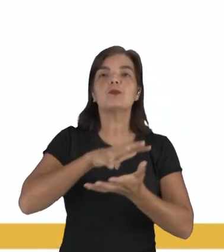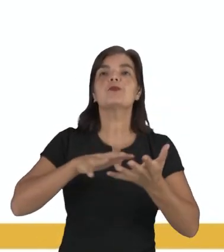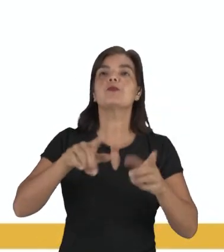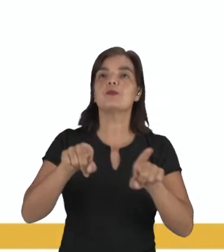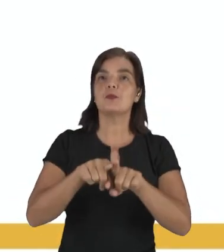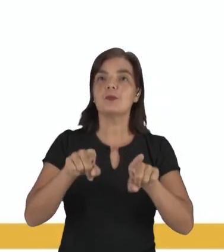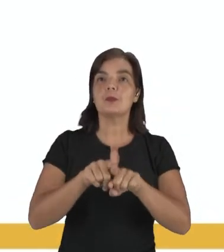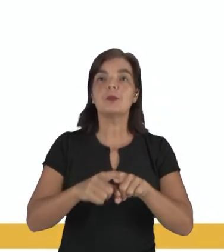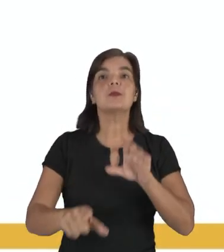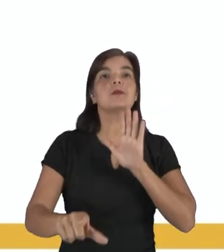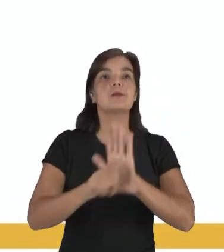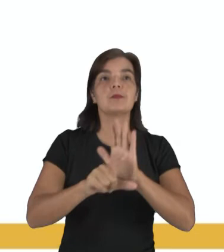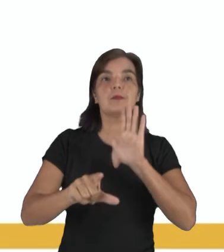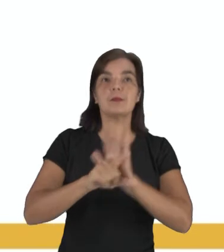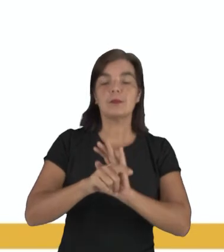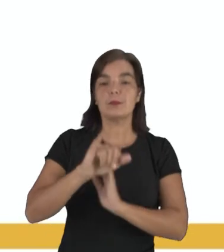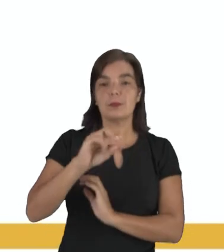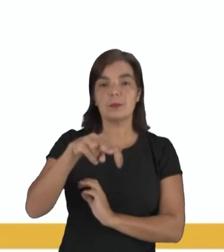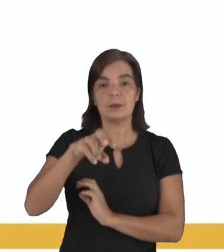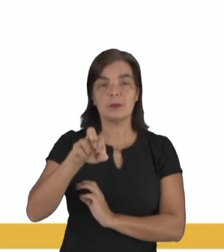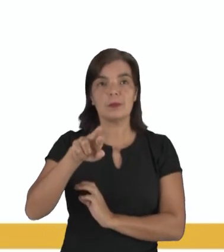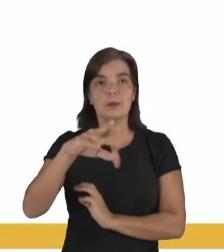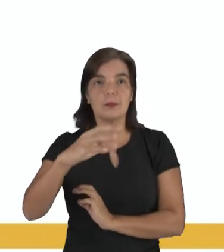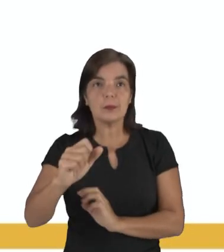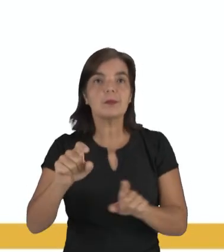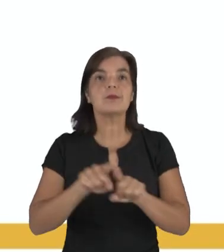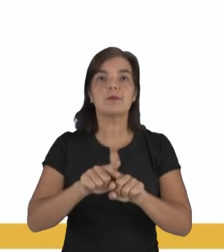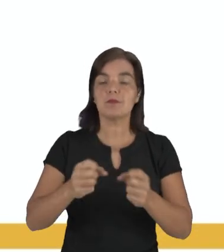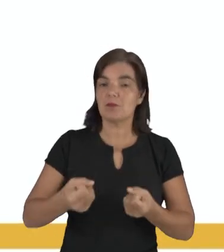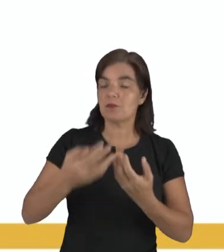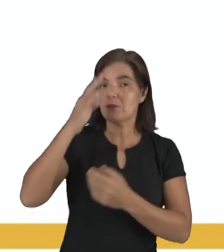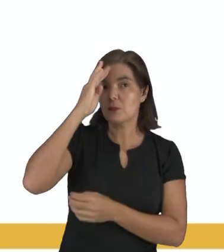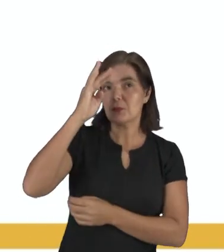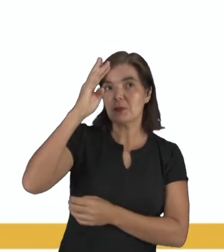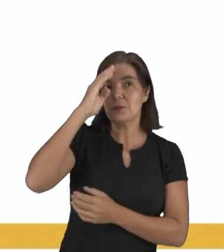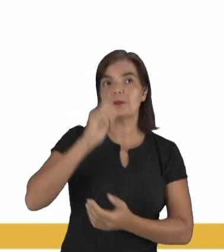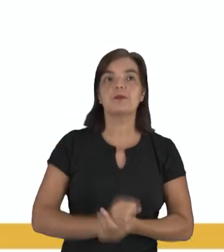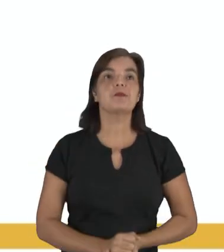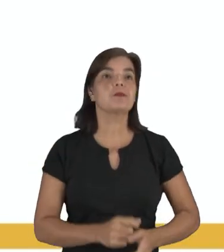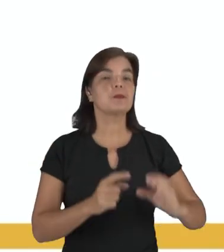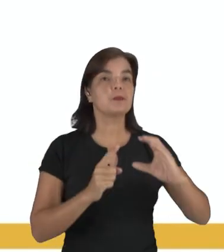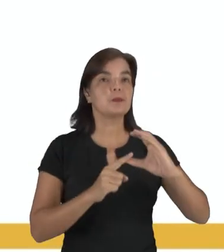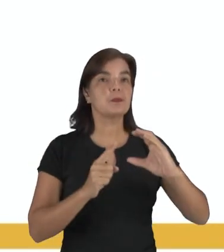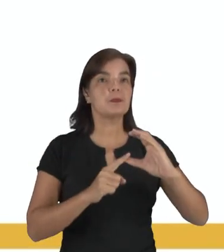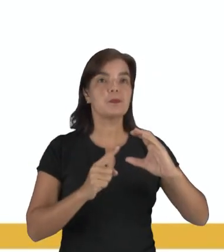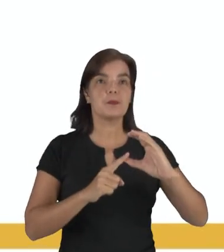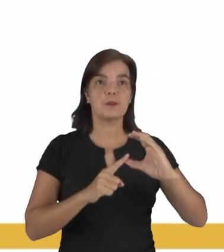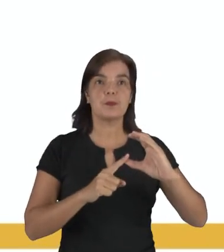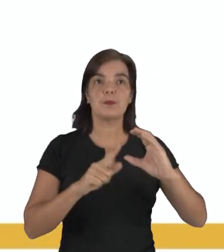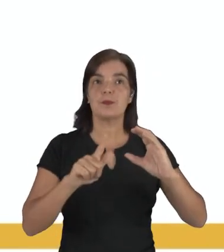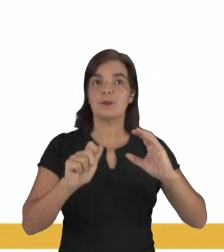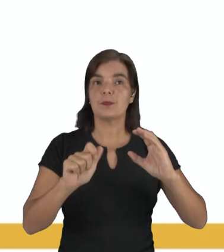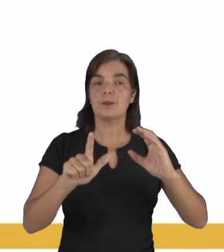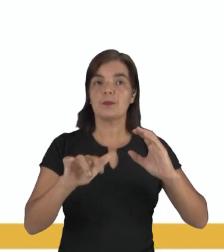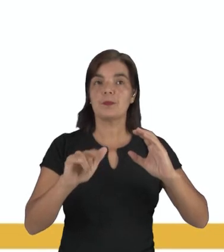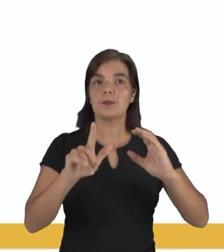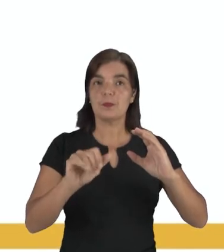sobre o movimento dos corpos, sendo a lei da inércia uma expressão de suas teorias.